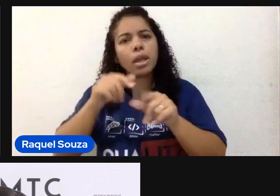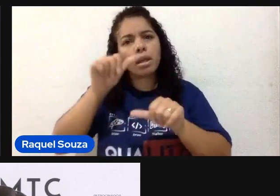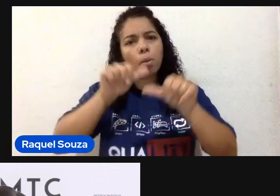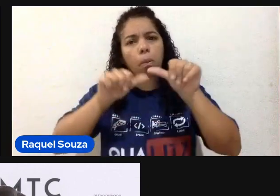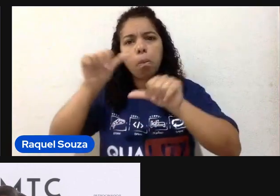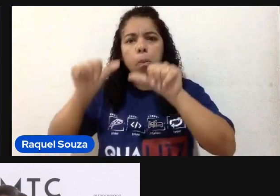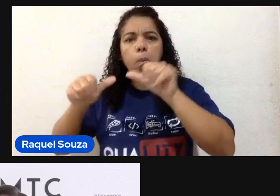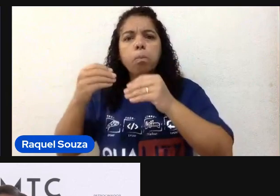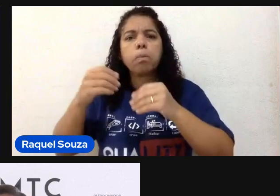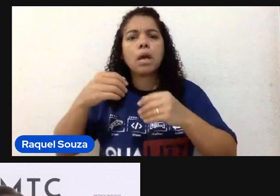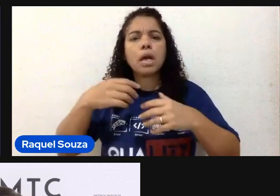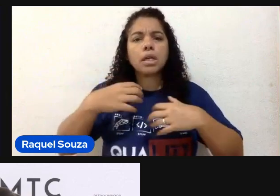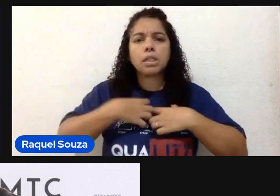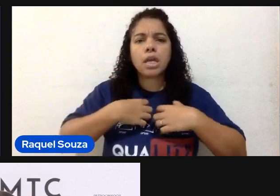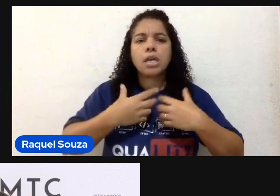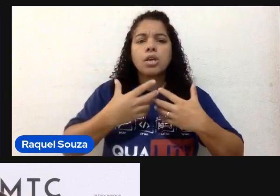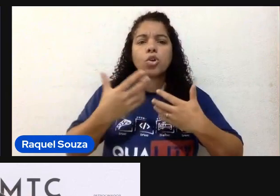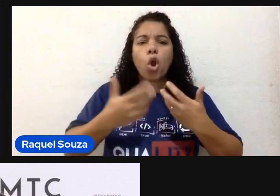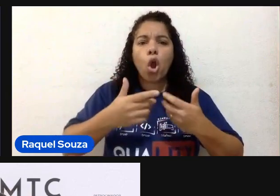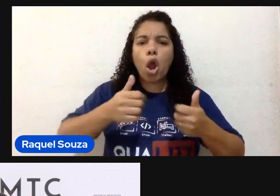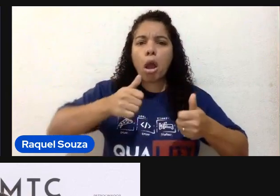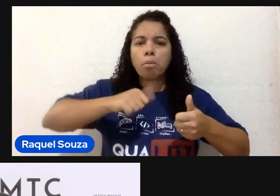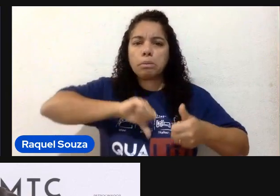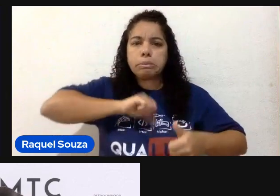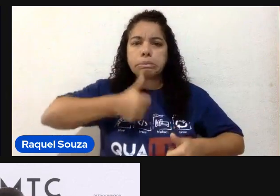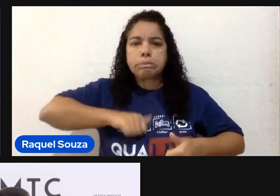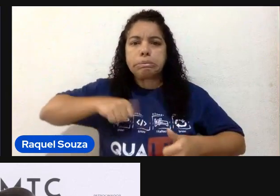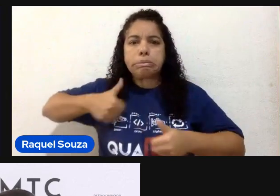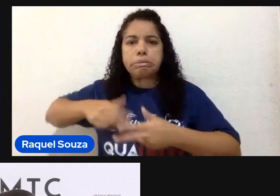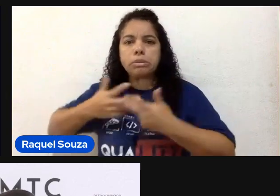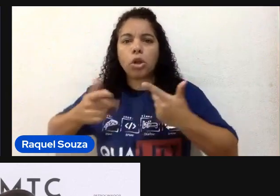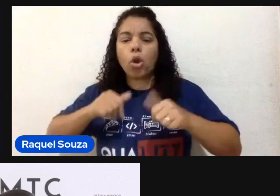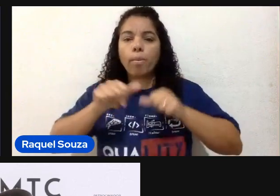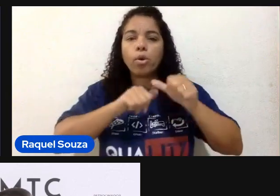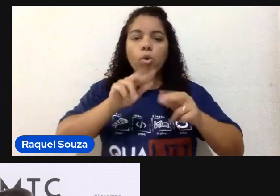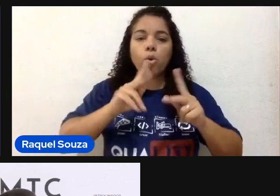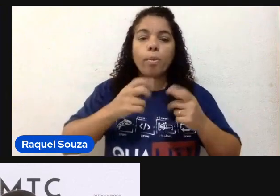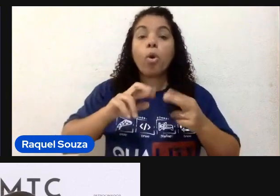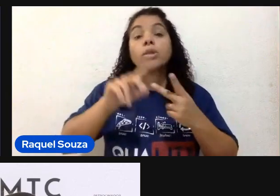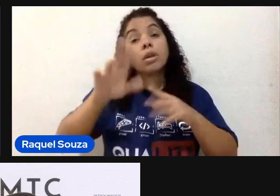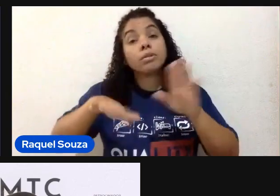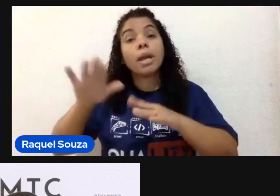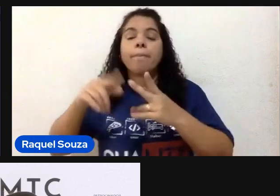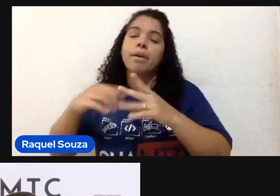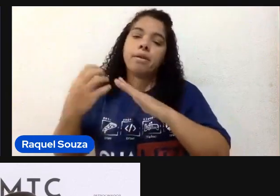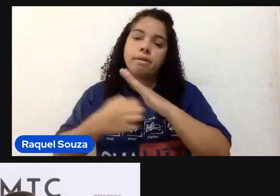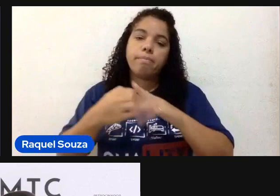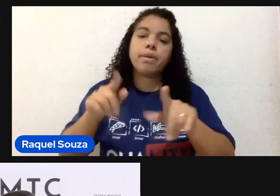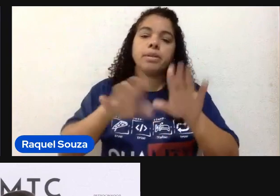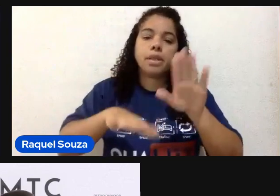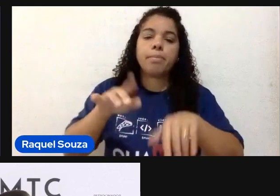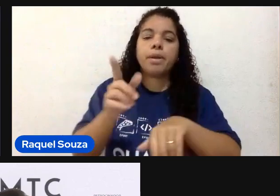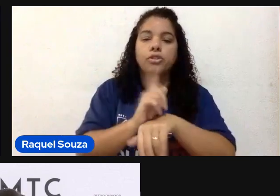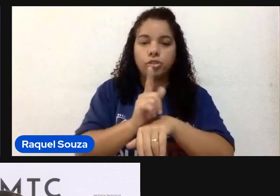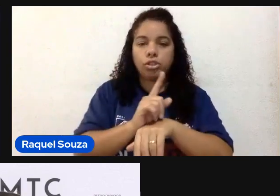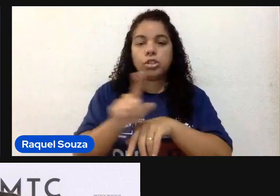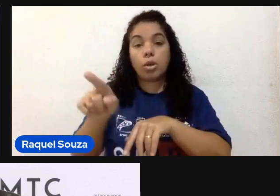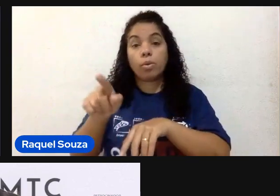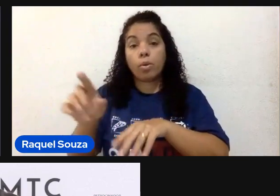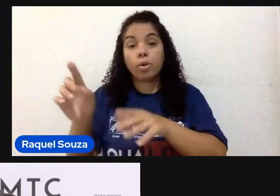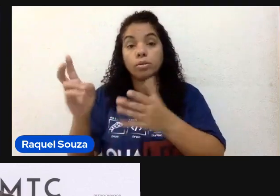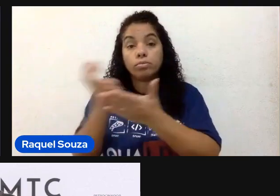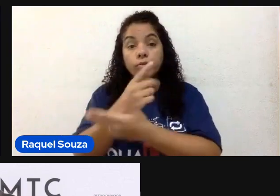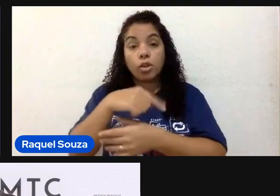dia. Então, realmente é de empresa e é de gestão. Quando eu saí de lá, eu fui trabalhar com o